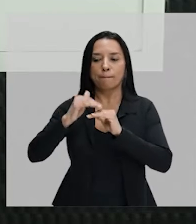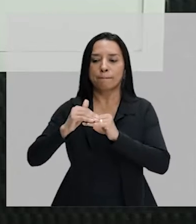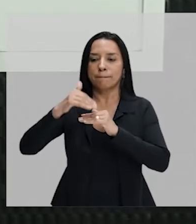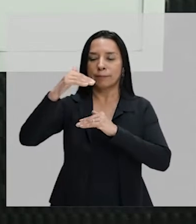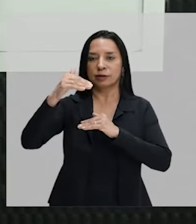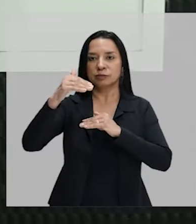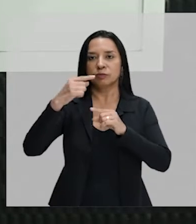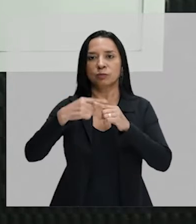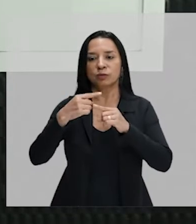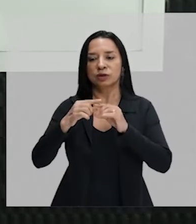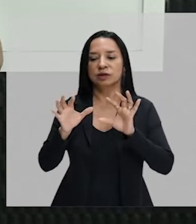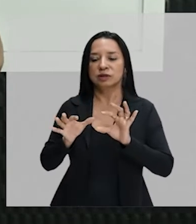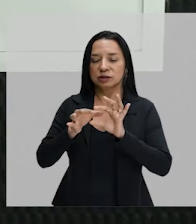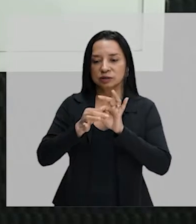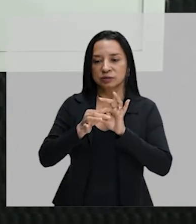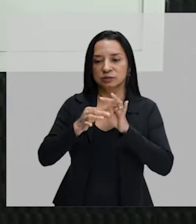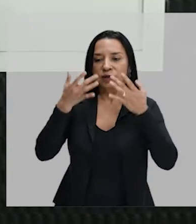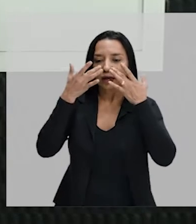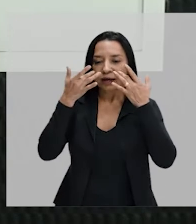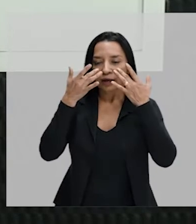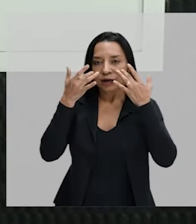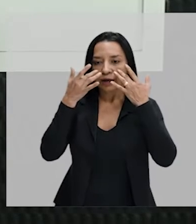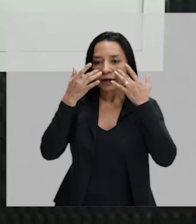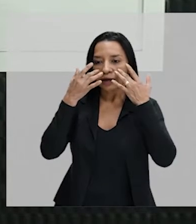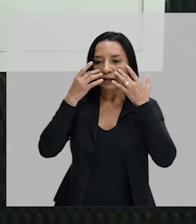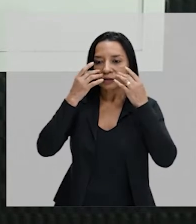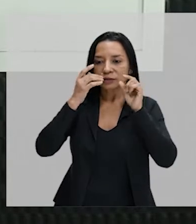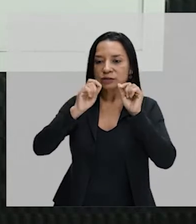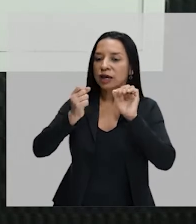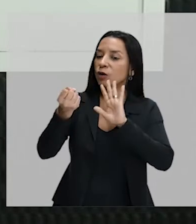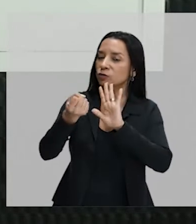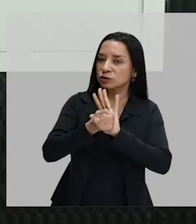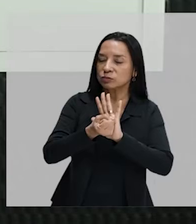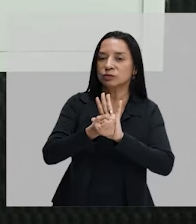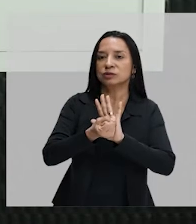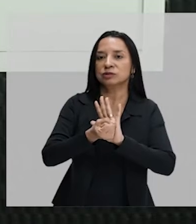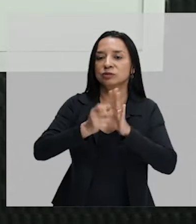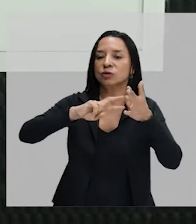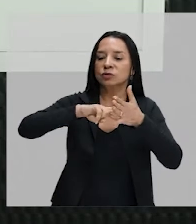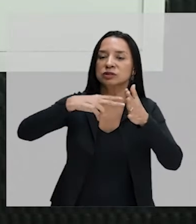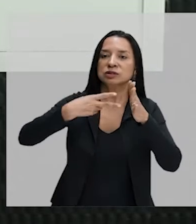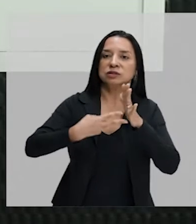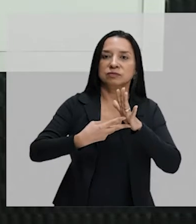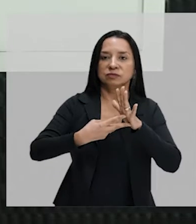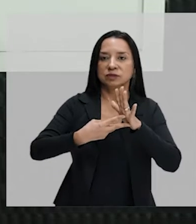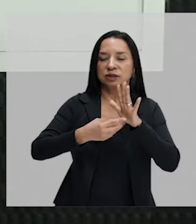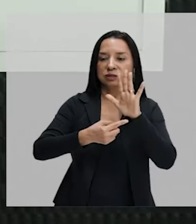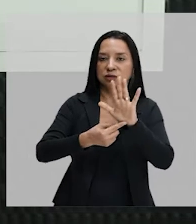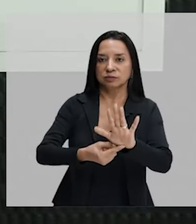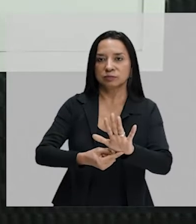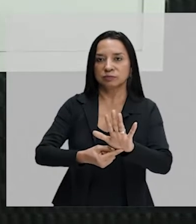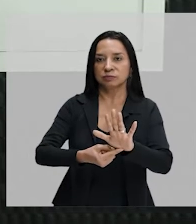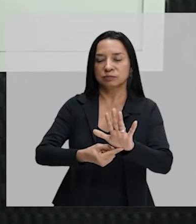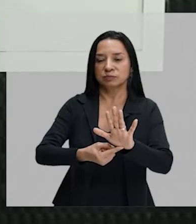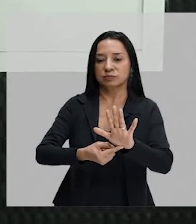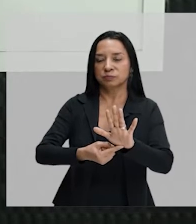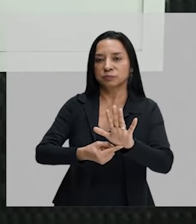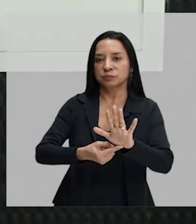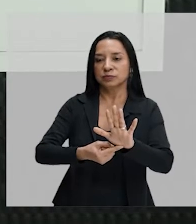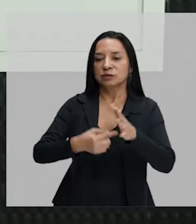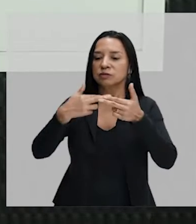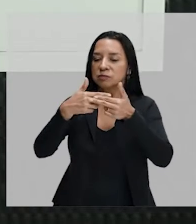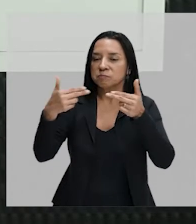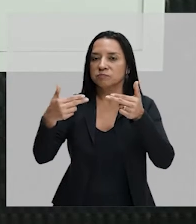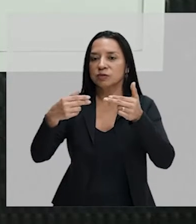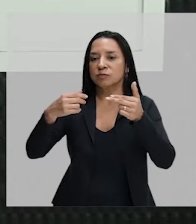arte o simbolismo, o significado, a representatividade, a interpretação, a semântica, são elementos